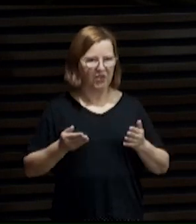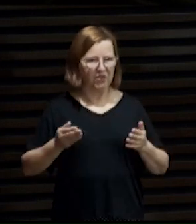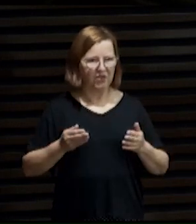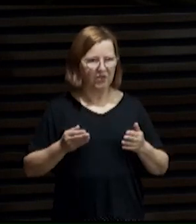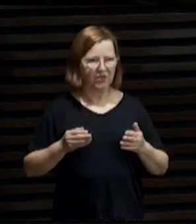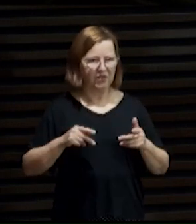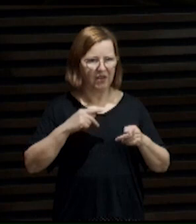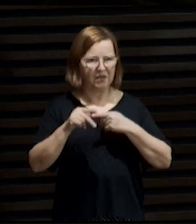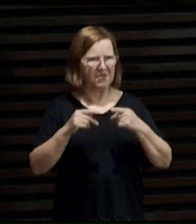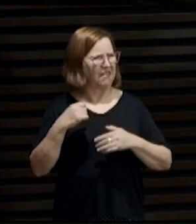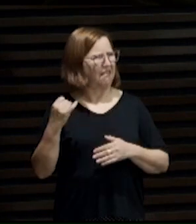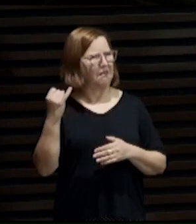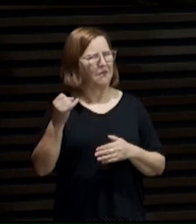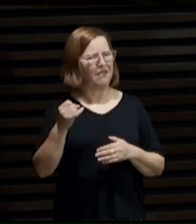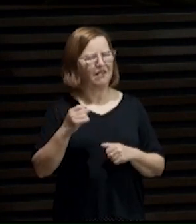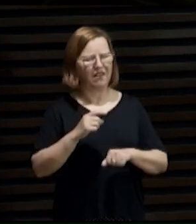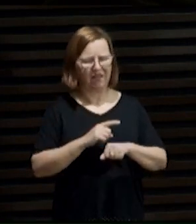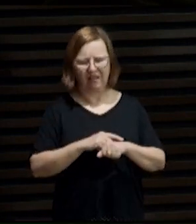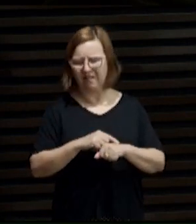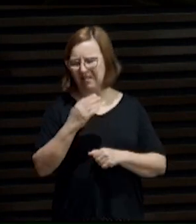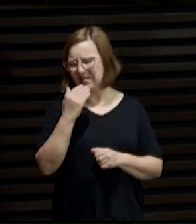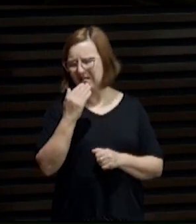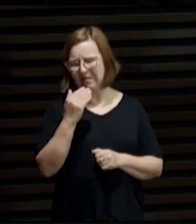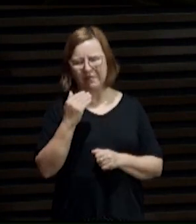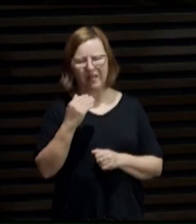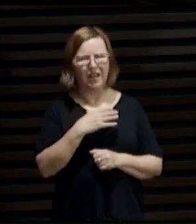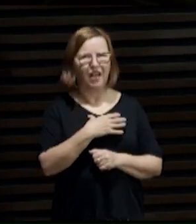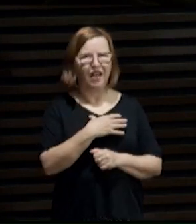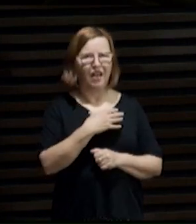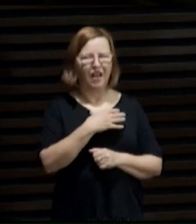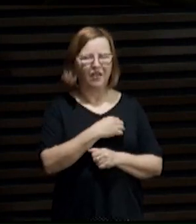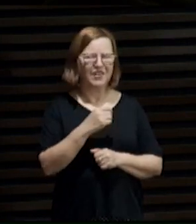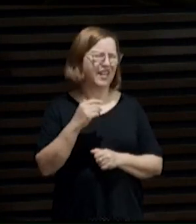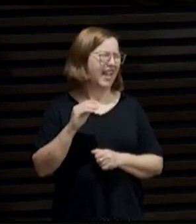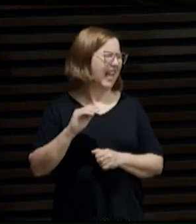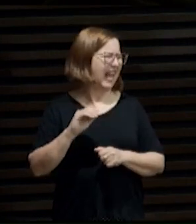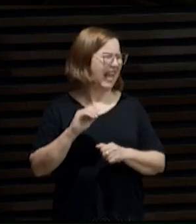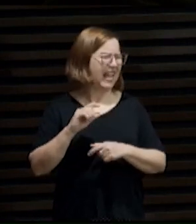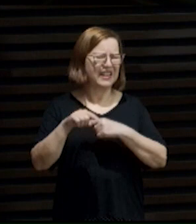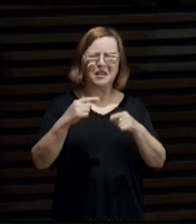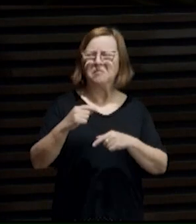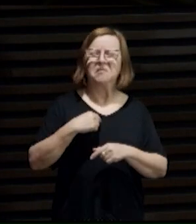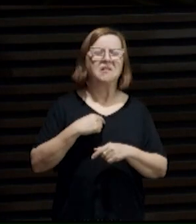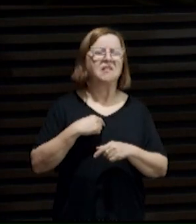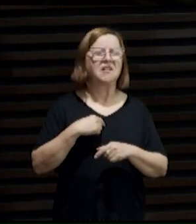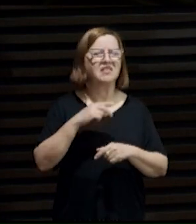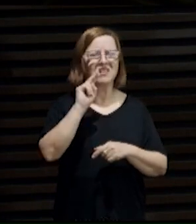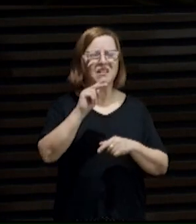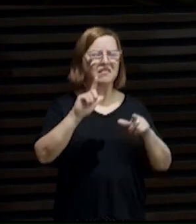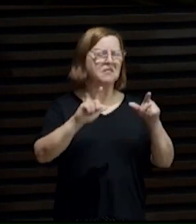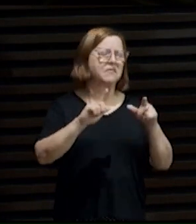Aí na hora de almoçar, o filho diz assim: não, peraí que eu estou assistindo um programa aqui. Desligue e venha